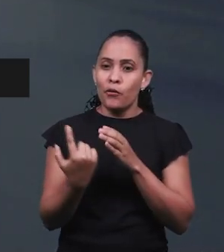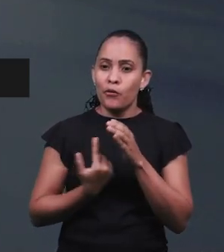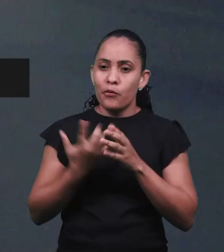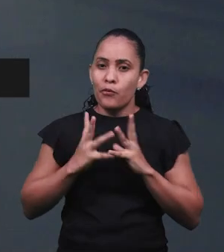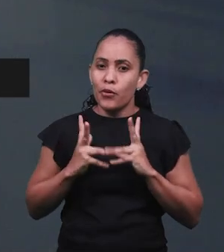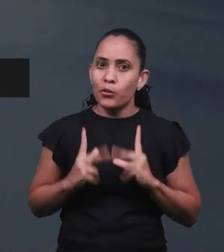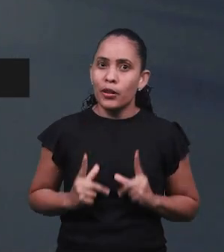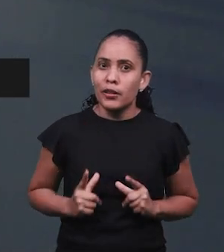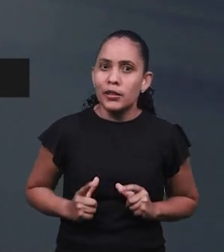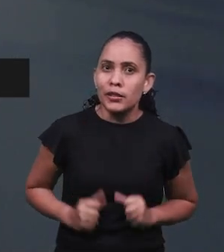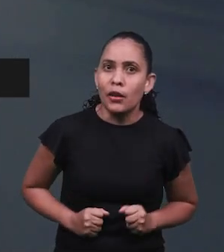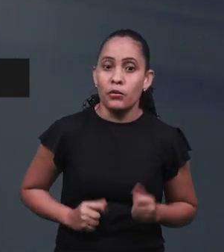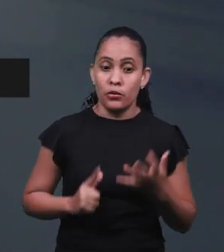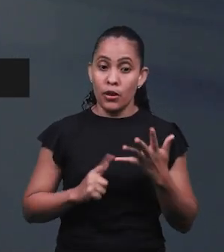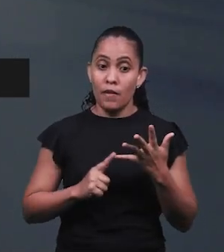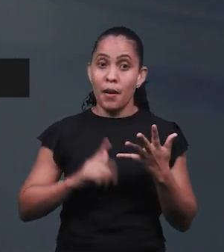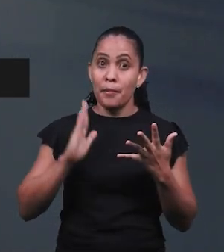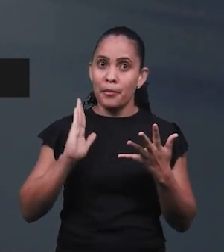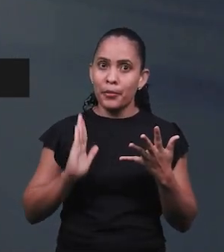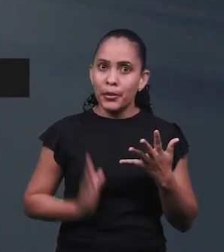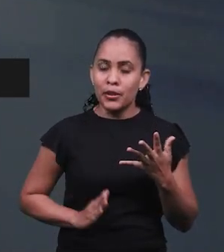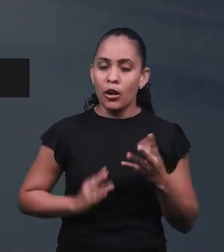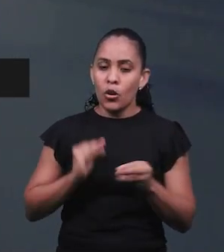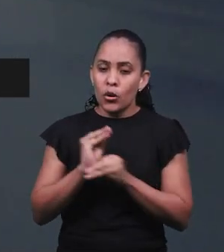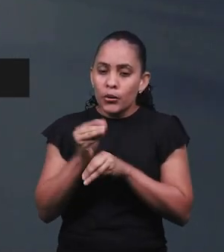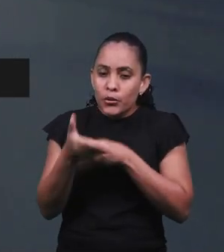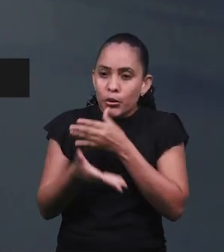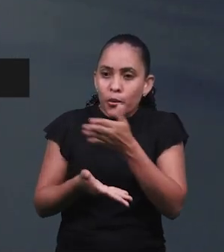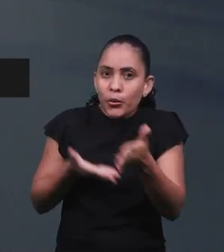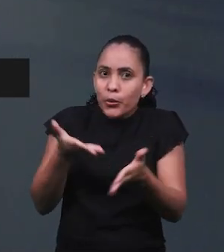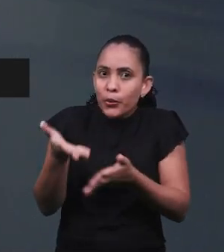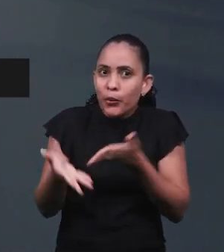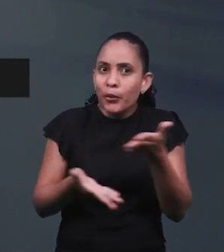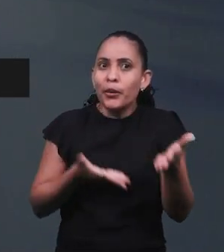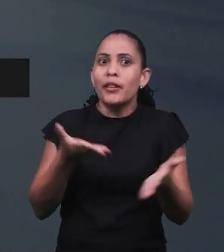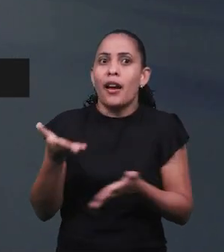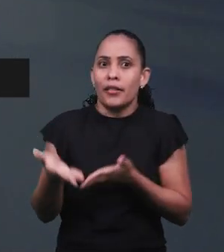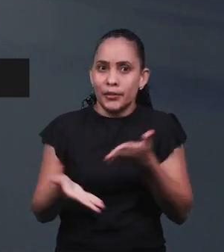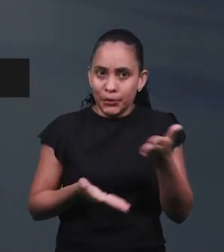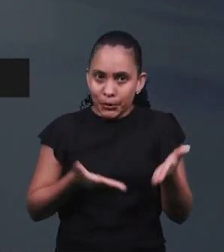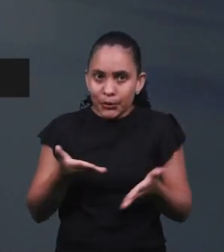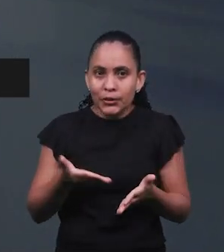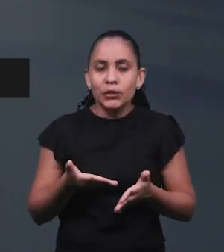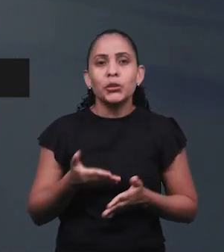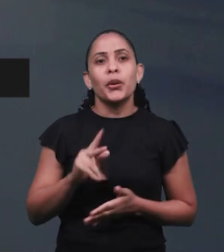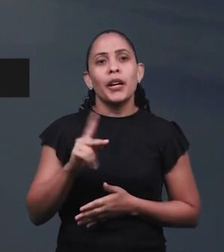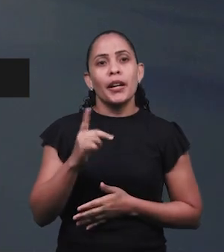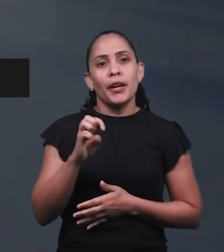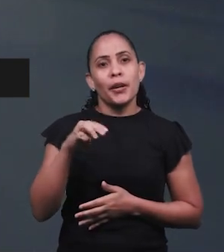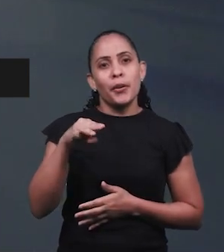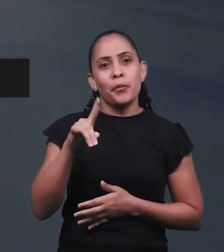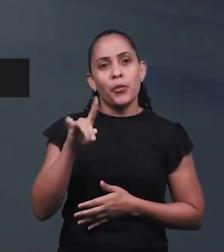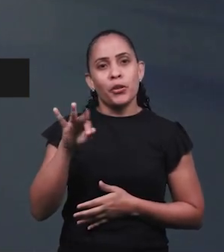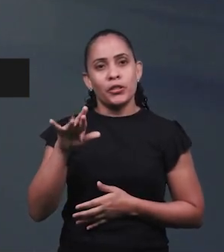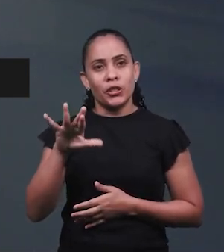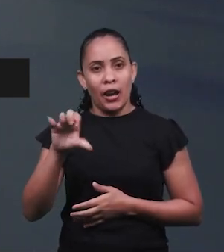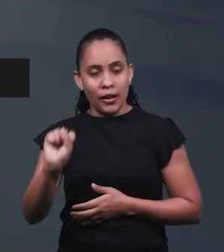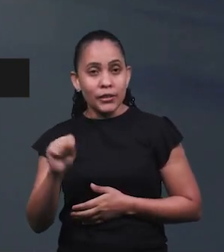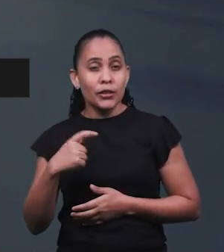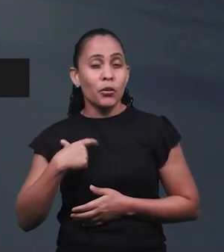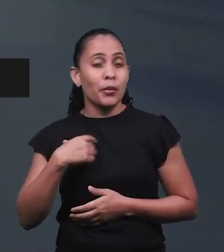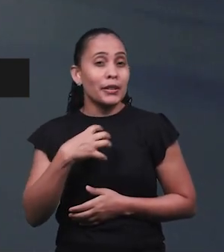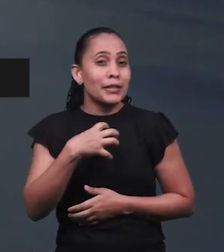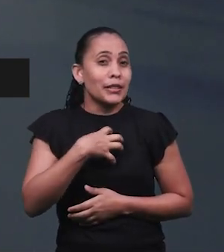seja, o paciente já vai precisar de uma terapia renal substitutiva, de uma hemodiálise. E o paciente só começa a ter